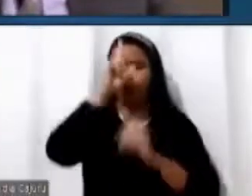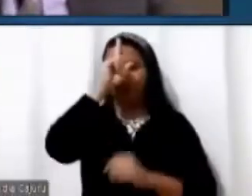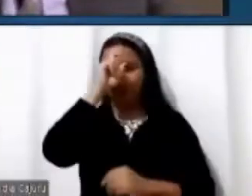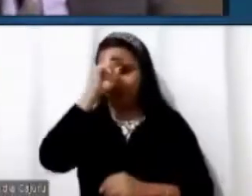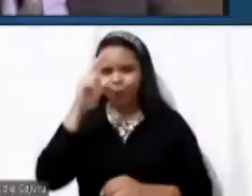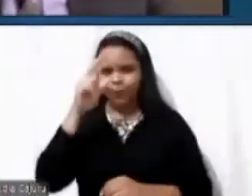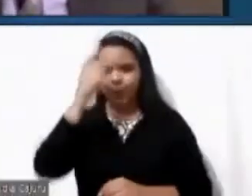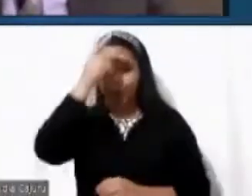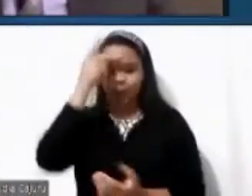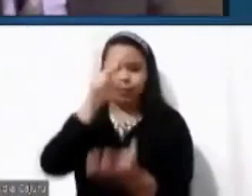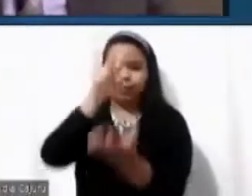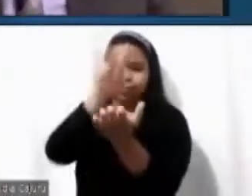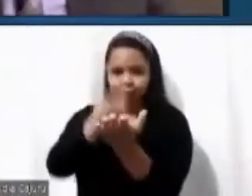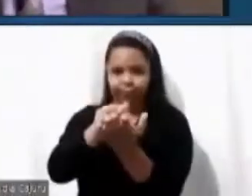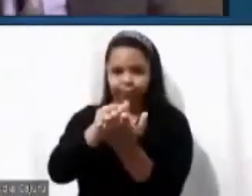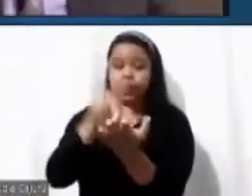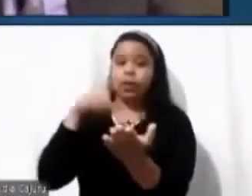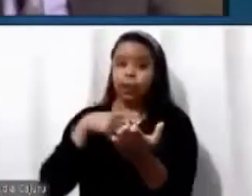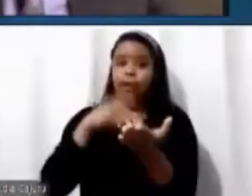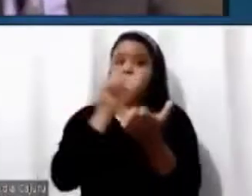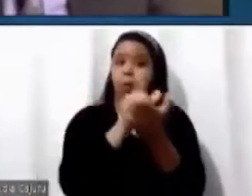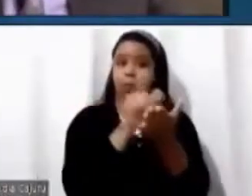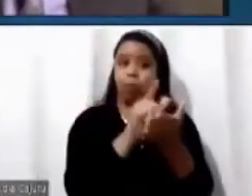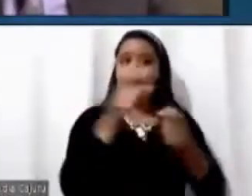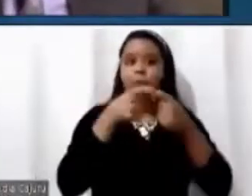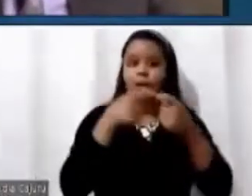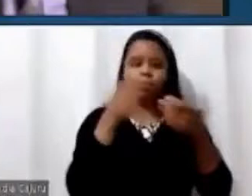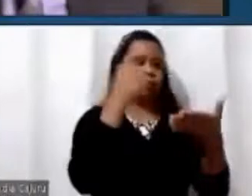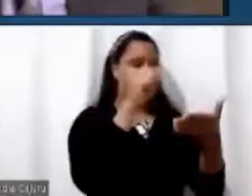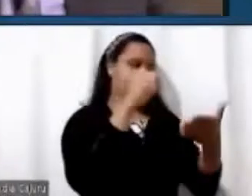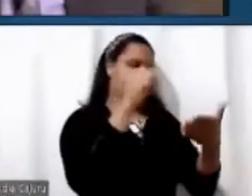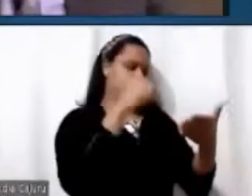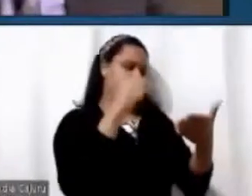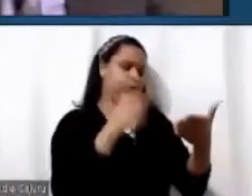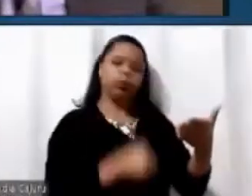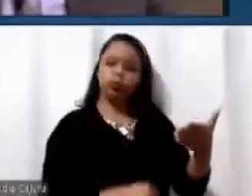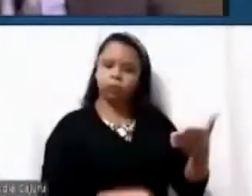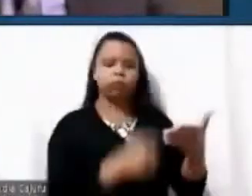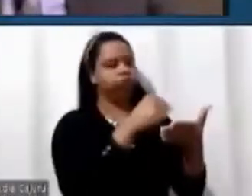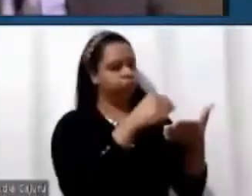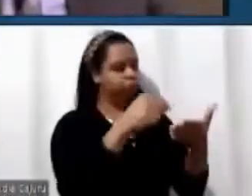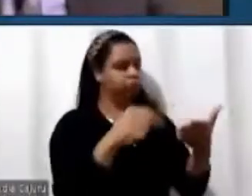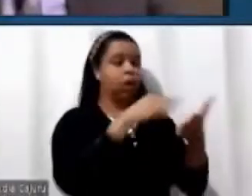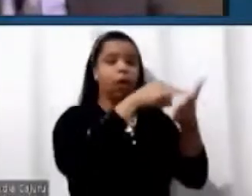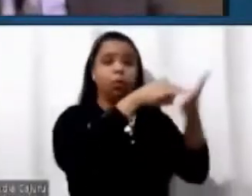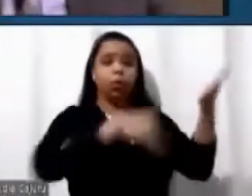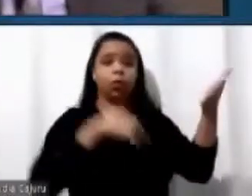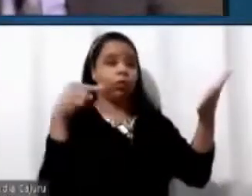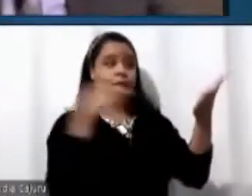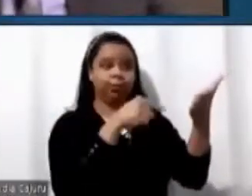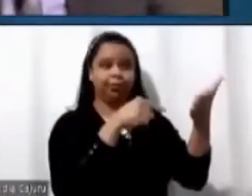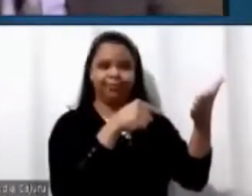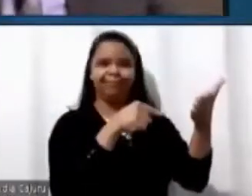Ora, definição que eu gosto muito do CREMESP. O CREMESP, lá no seu site, diz que prontuário médico é, na verdade, o prontuário do